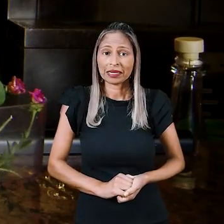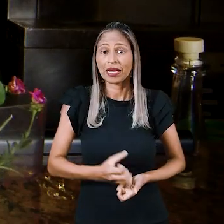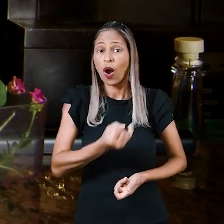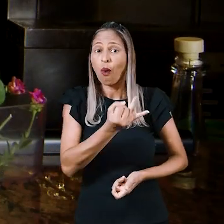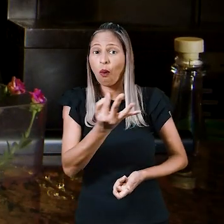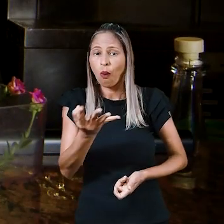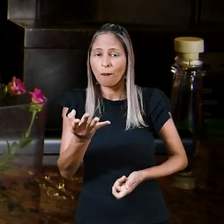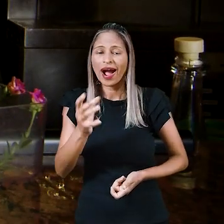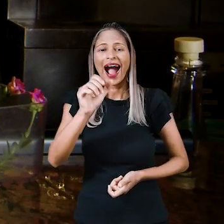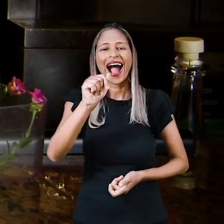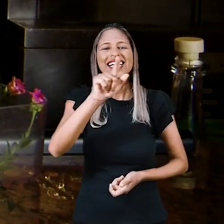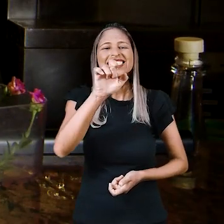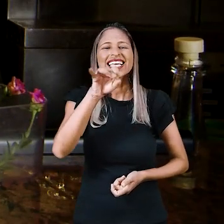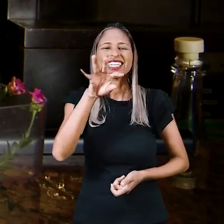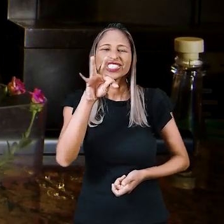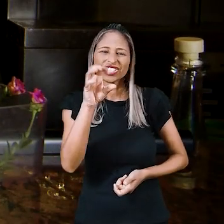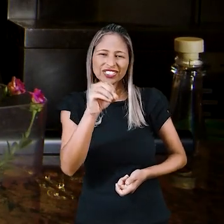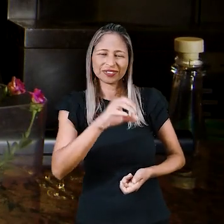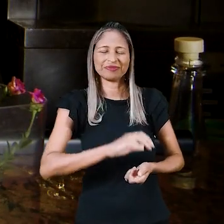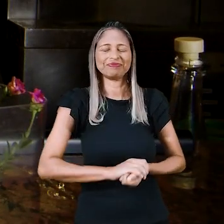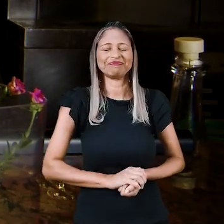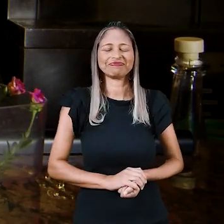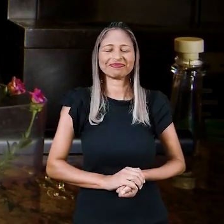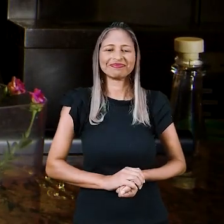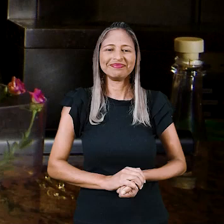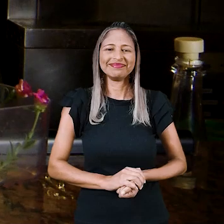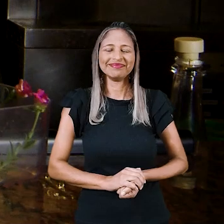vou usar algumas folhas de azedinha,